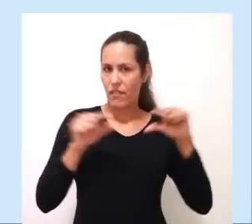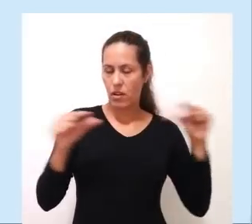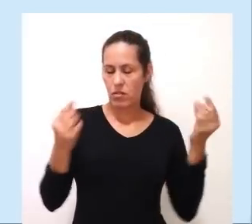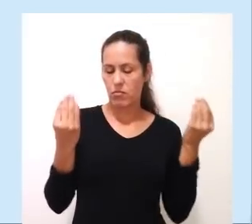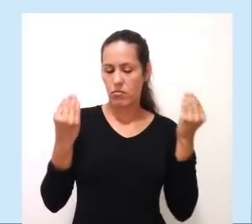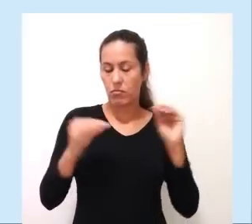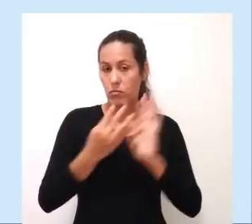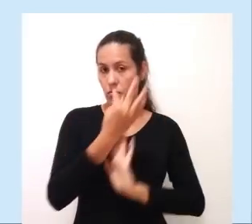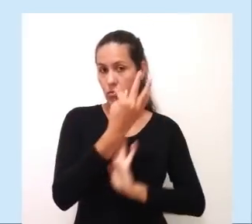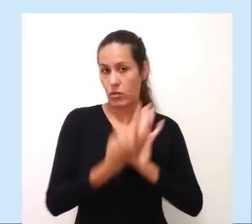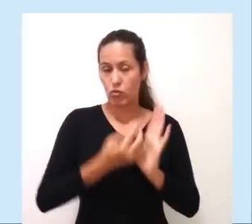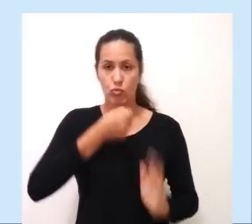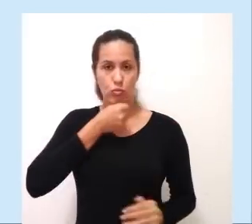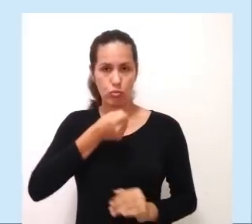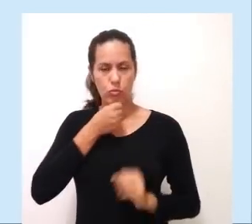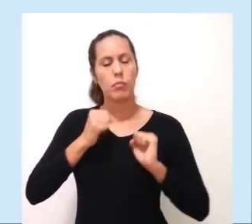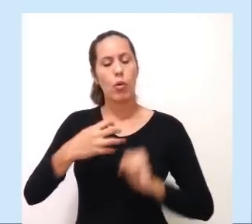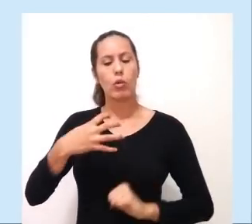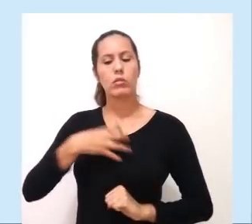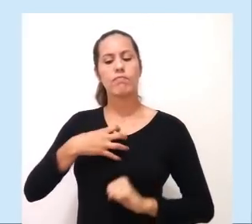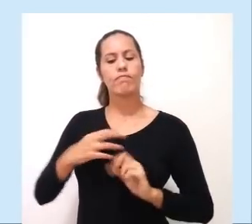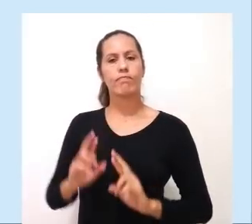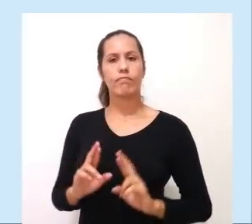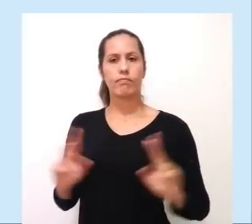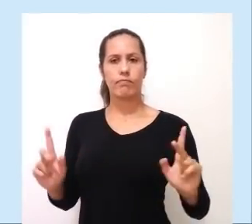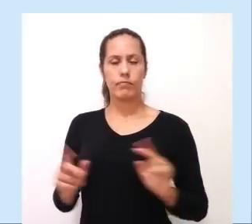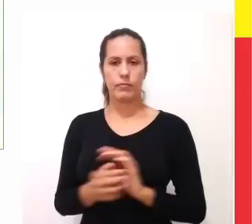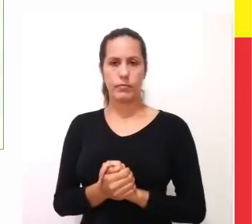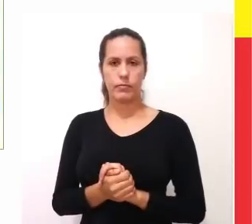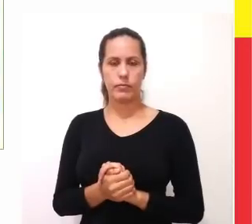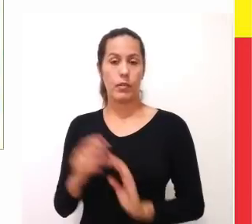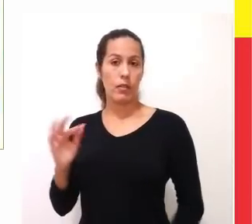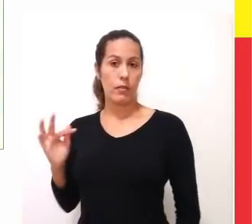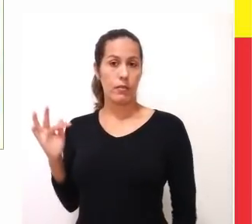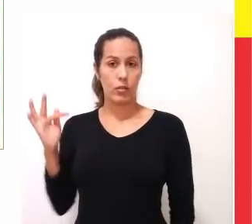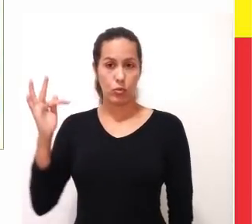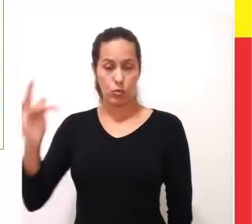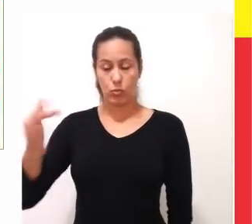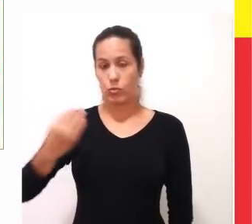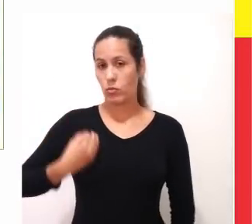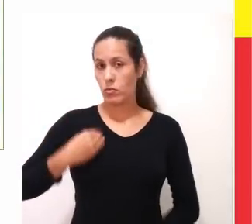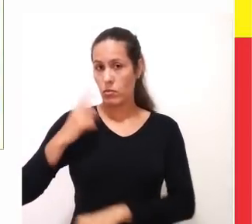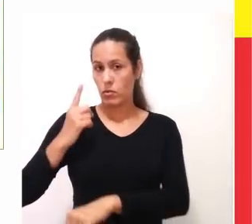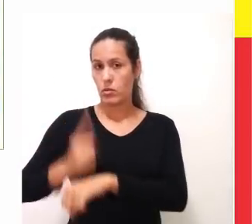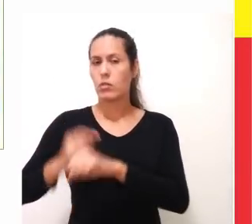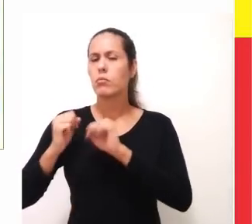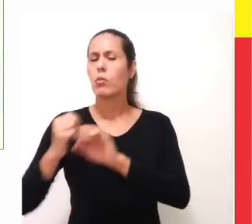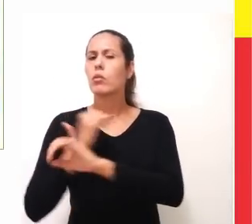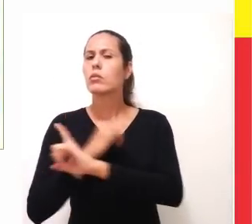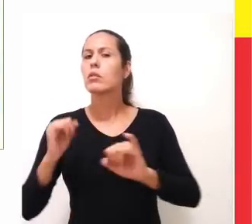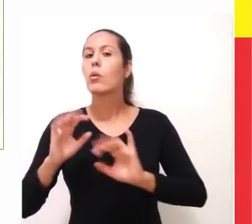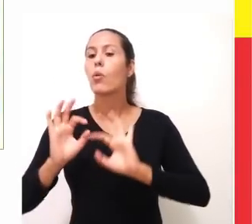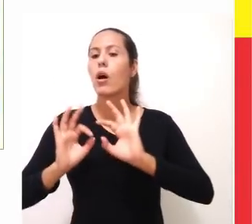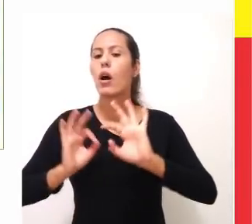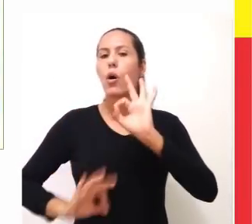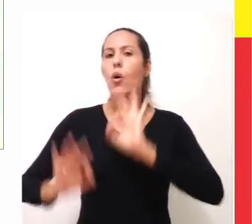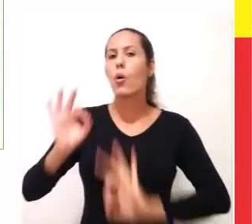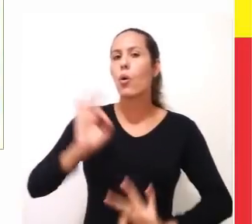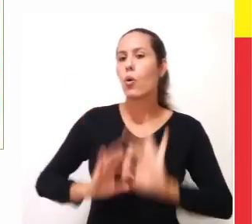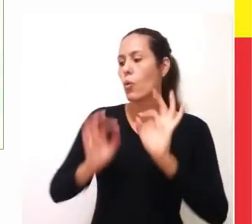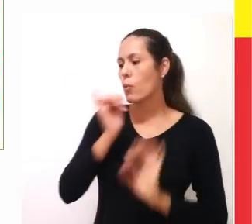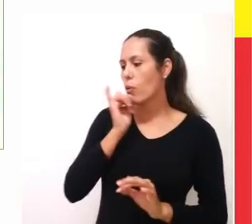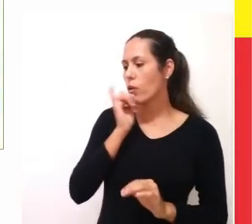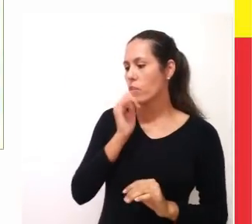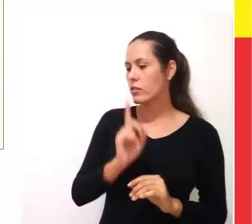um texto jornalístico, ele vai ter sentidos diferentes. O futuro do presente pode indicar uma ordem,